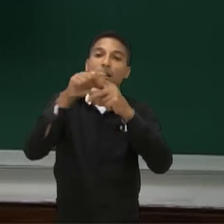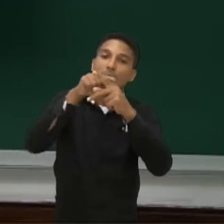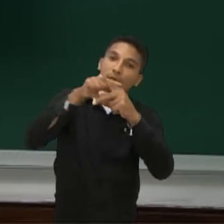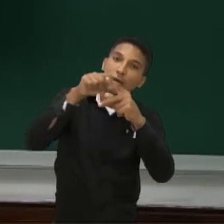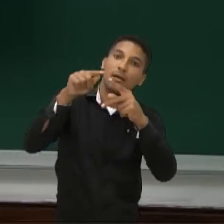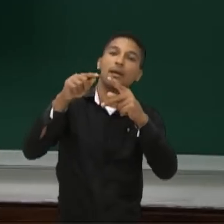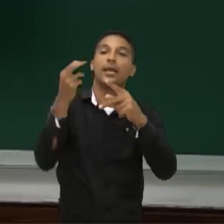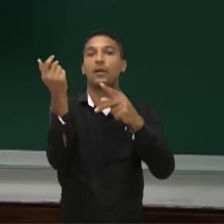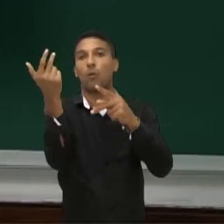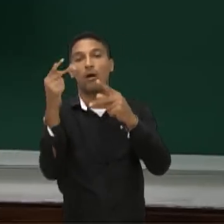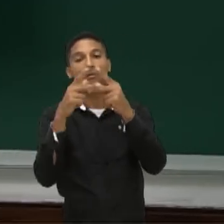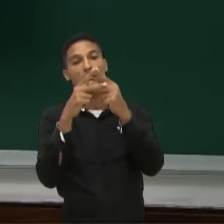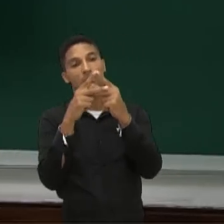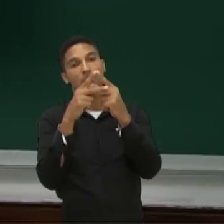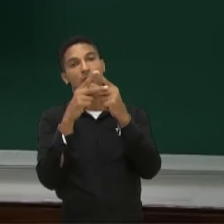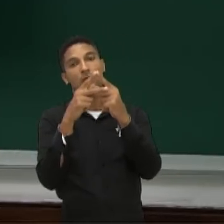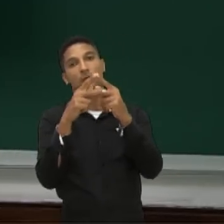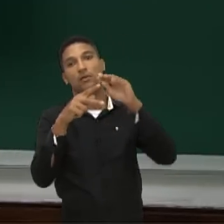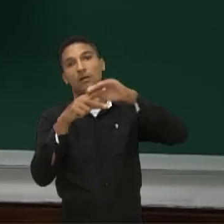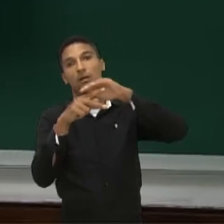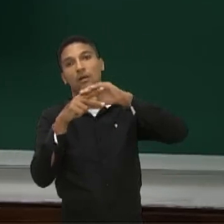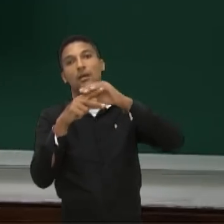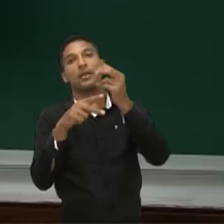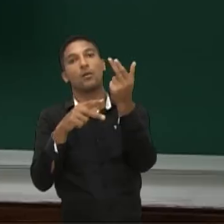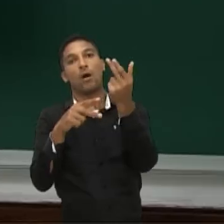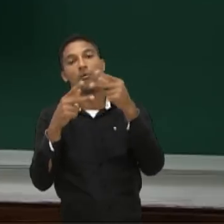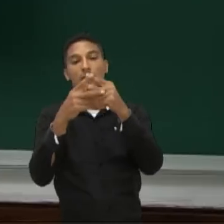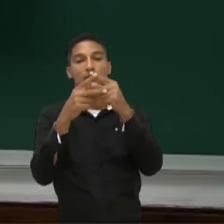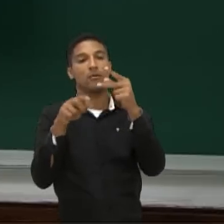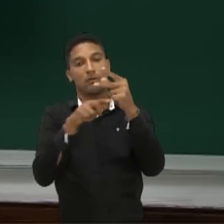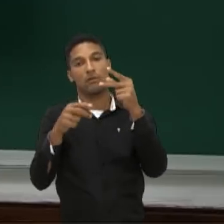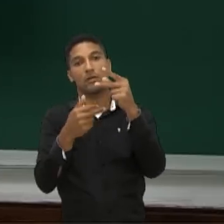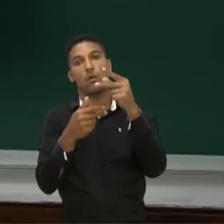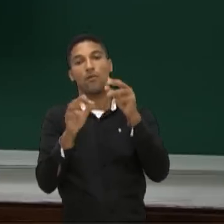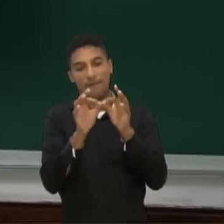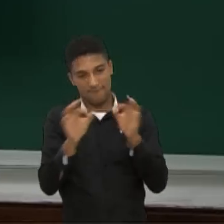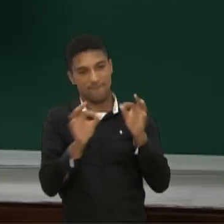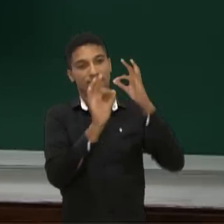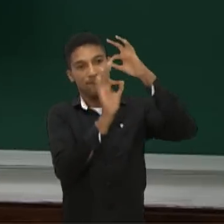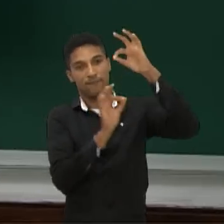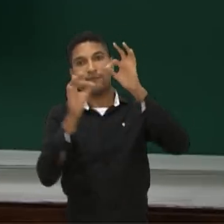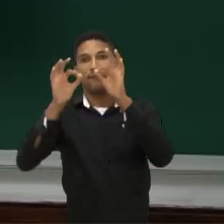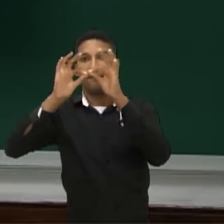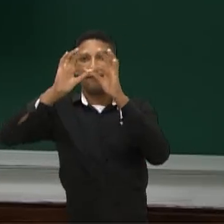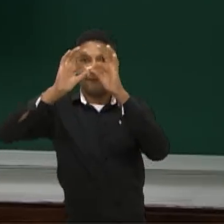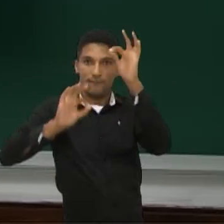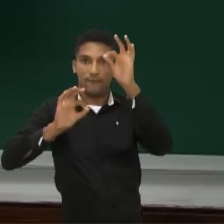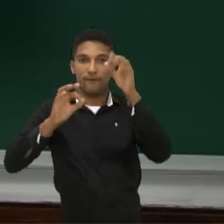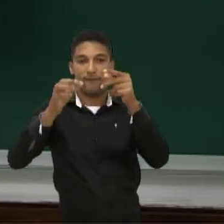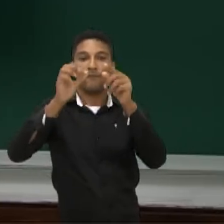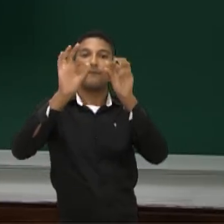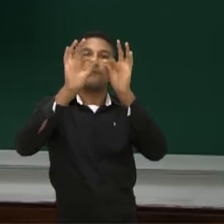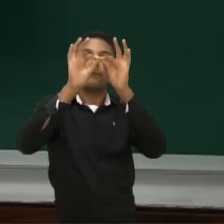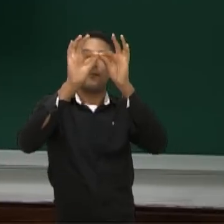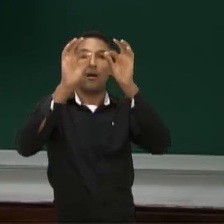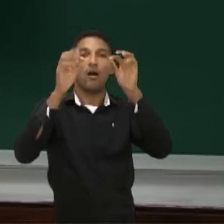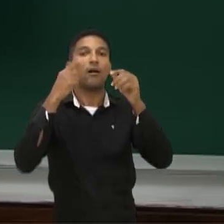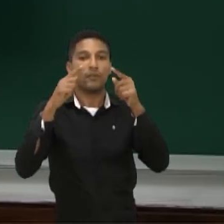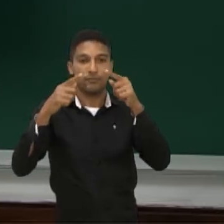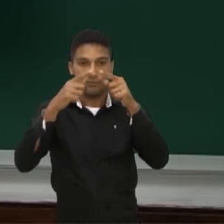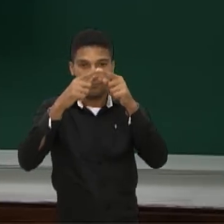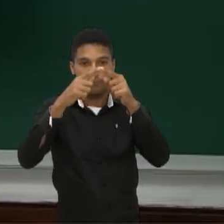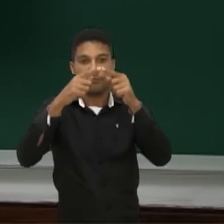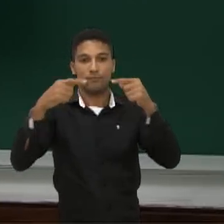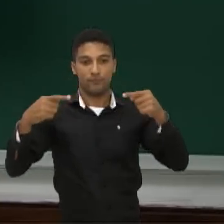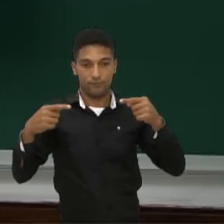Iguais. Então, a professora vai dar um tempinho para vocês. Eu já volto para a gente resolver, tá bom? E encontrar a medida dos lados, tá